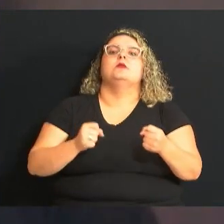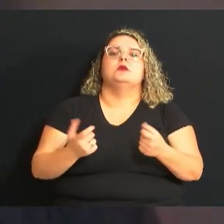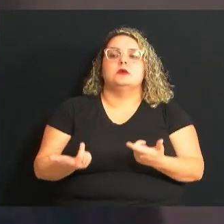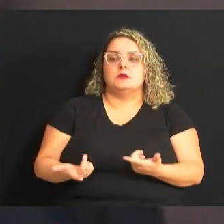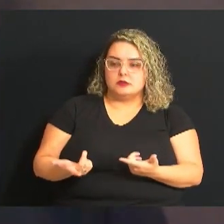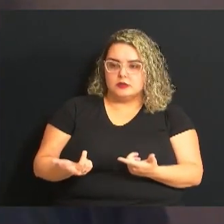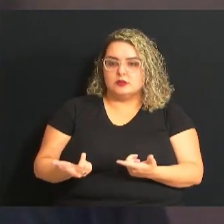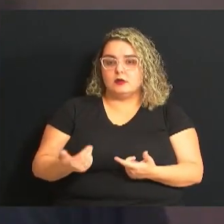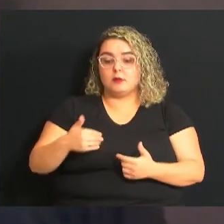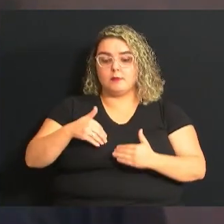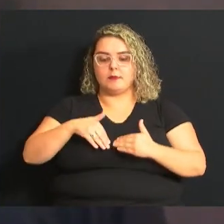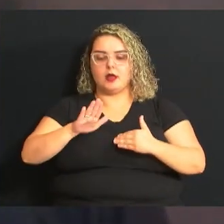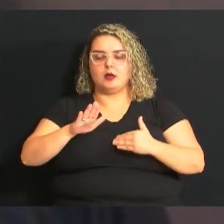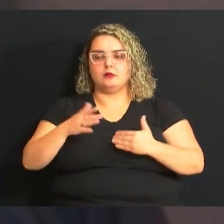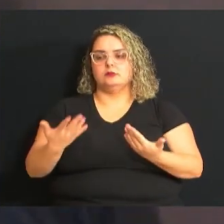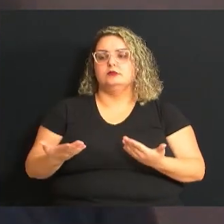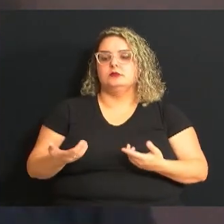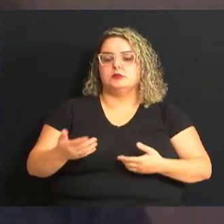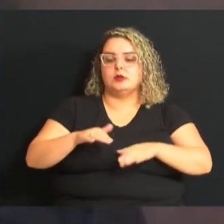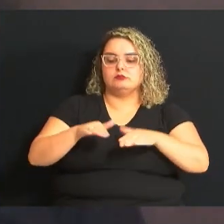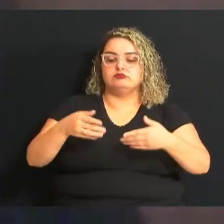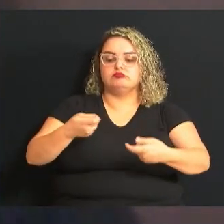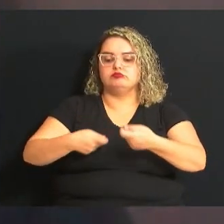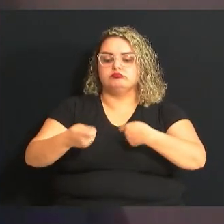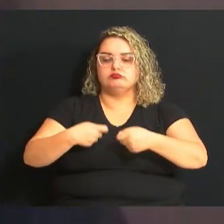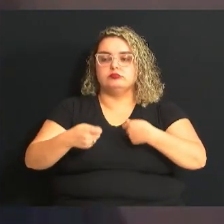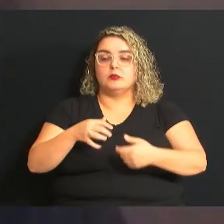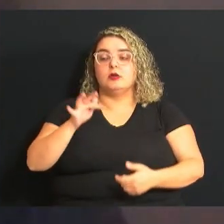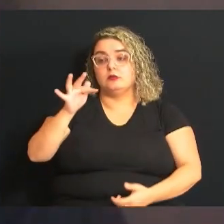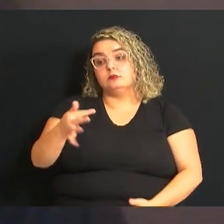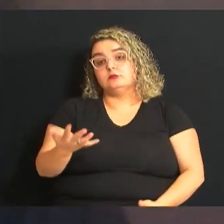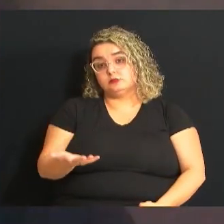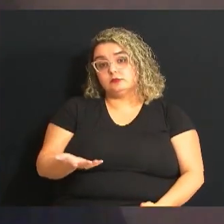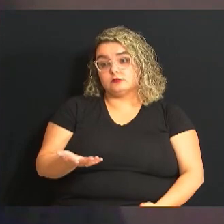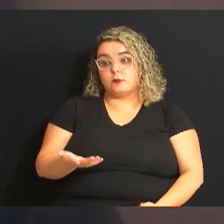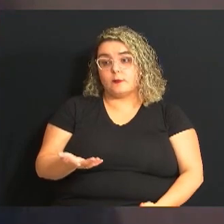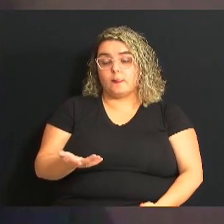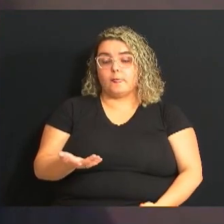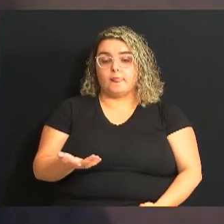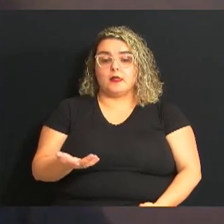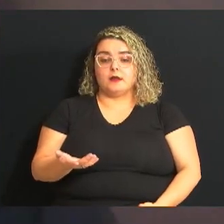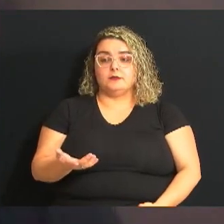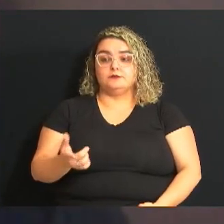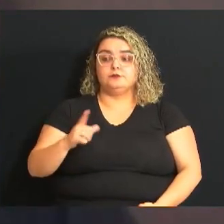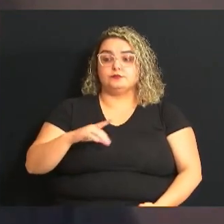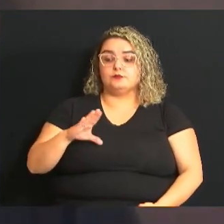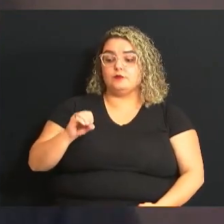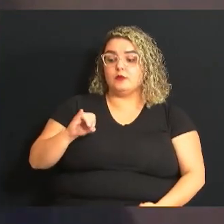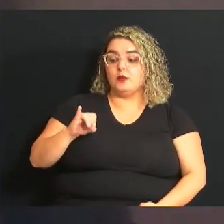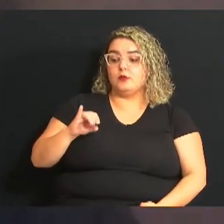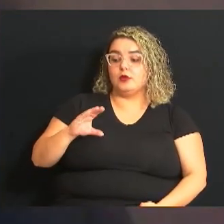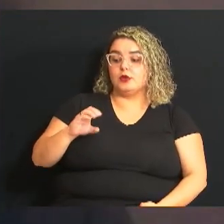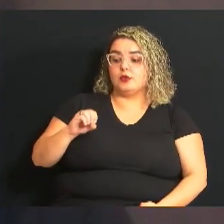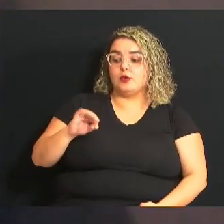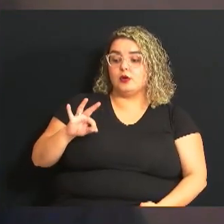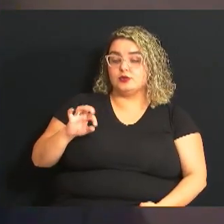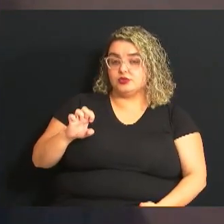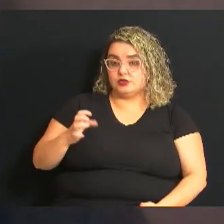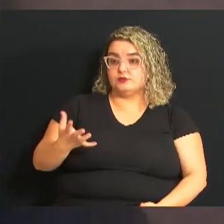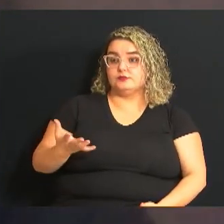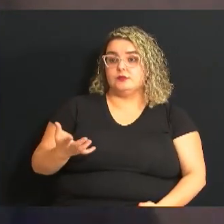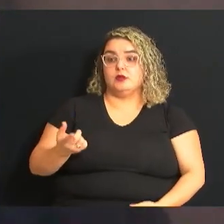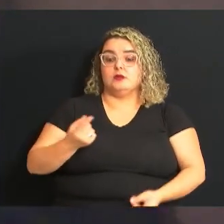O que eu acredito que a responsabilidade da aprendizagem dos alunos é toda nossa. Então, a questão da conta também é minha responsabilidade,